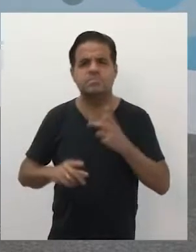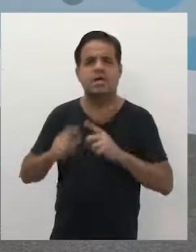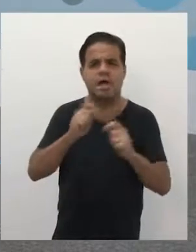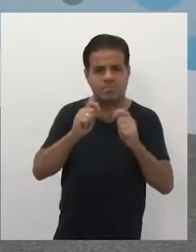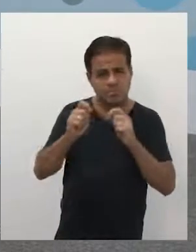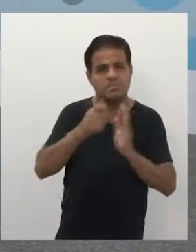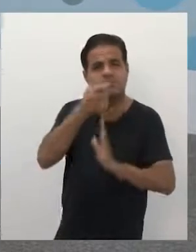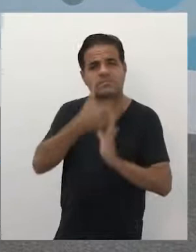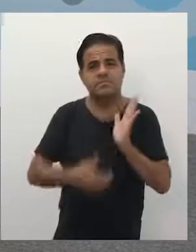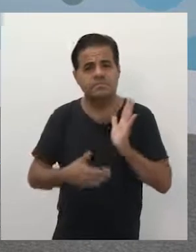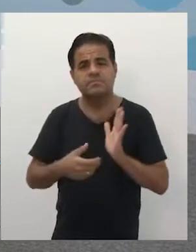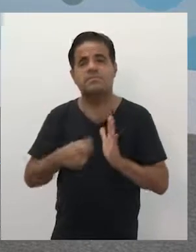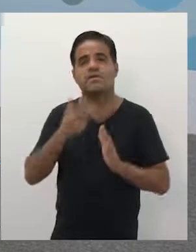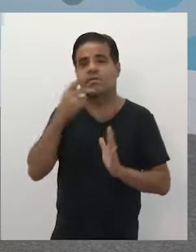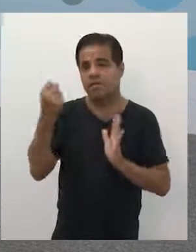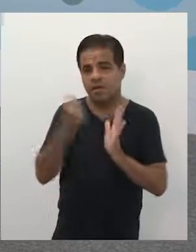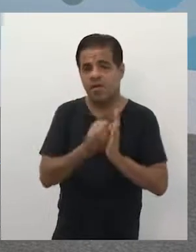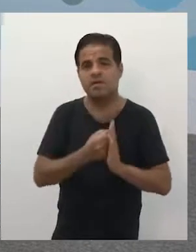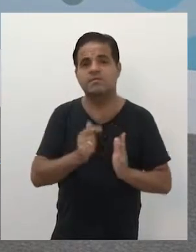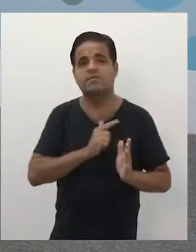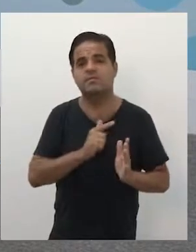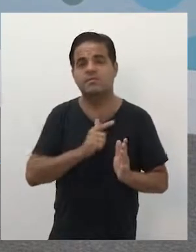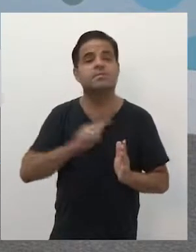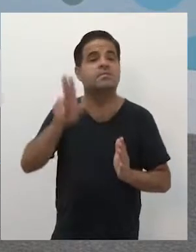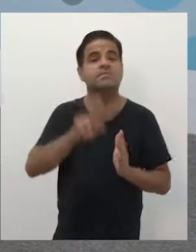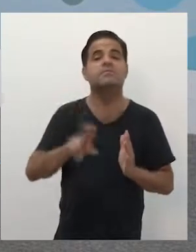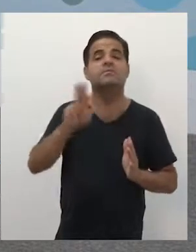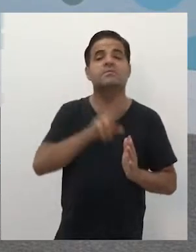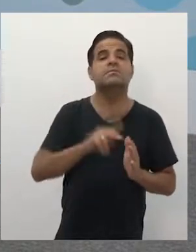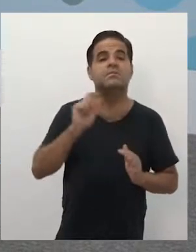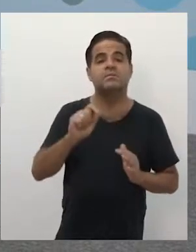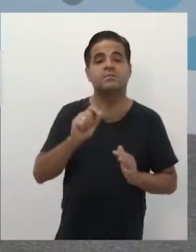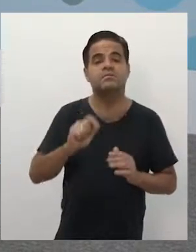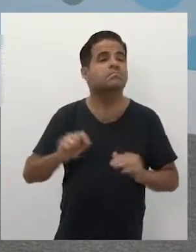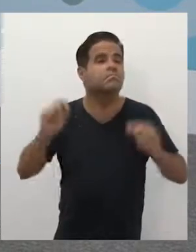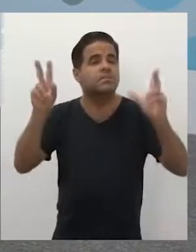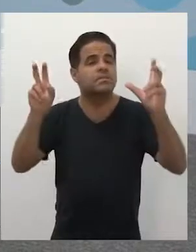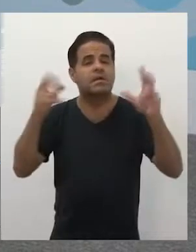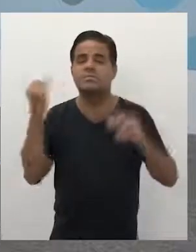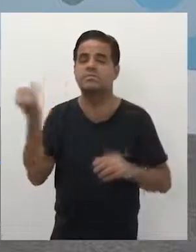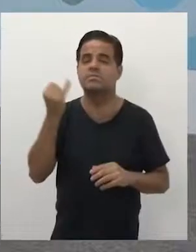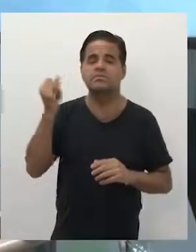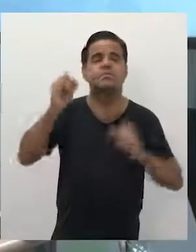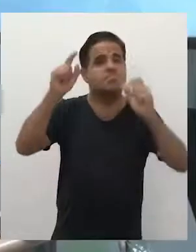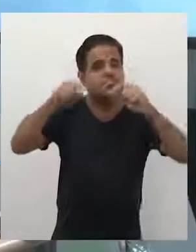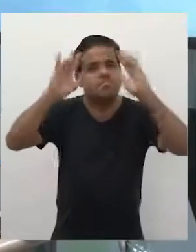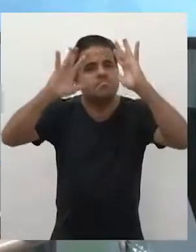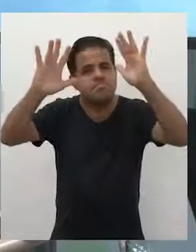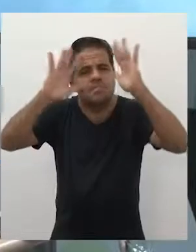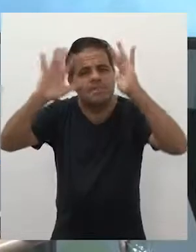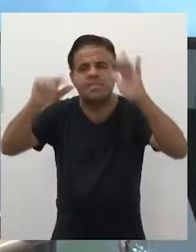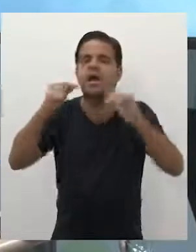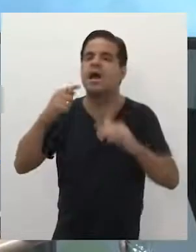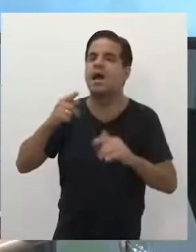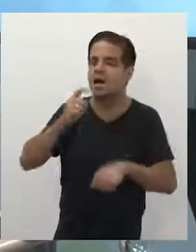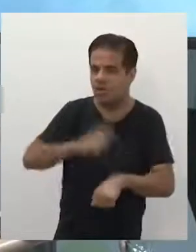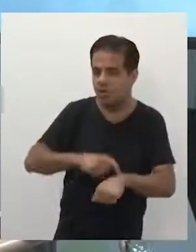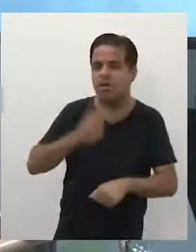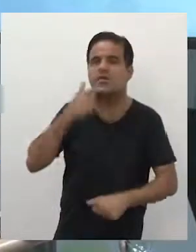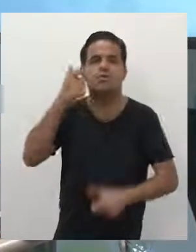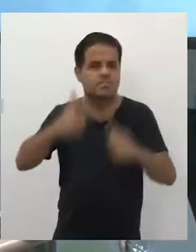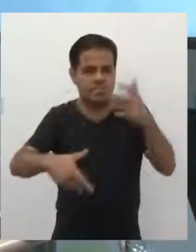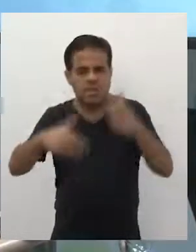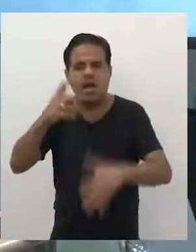reportagem, para marcarmos a fala, temos aí o uso das aspas, tá? É importante pensar nisso quando vocês forem produzir